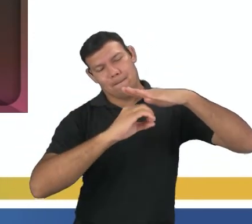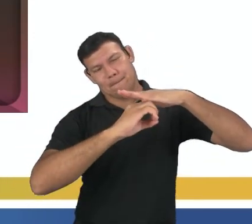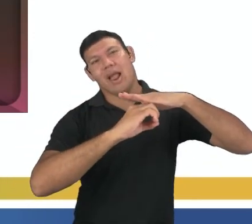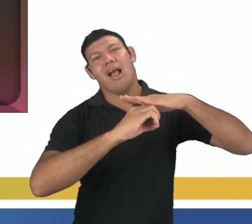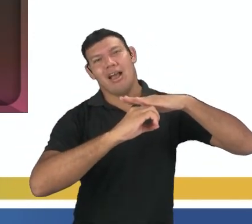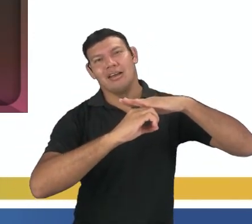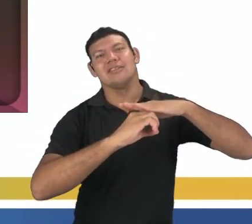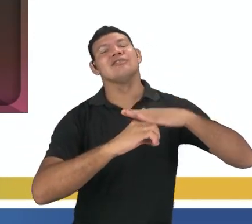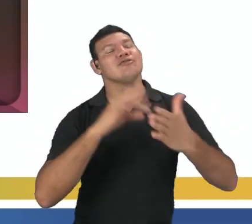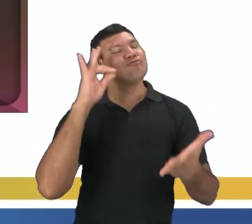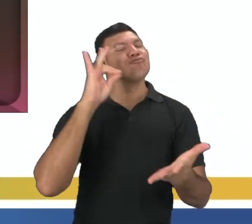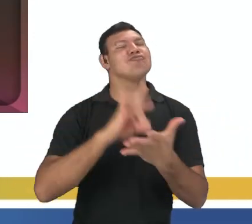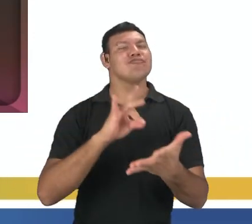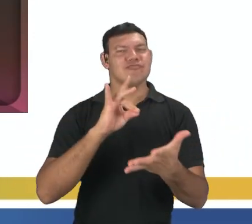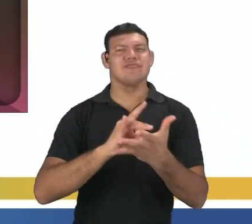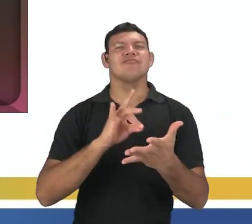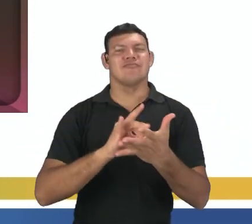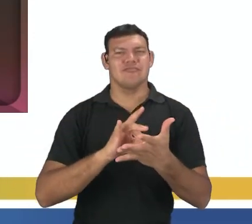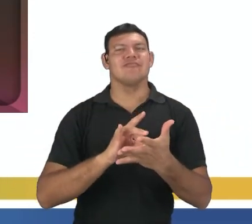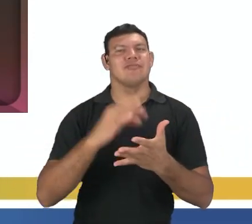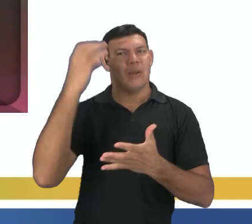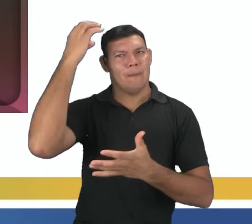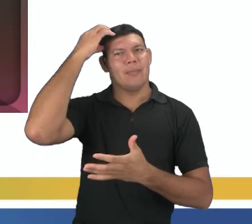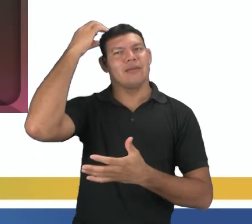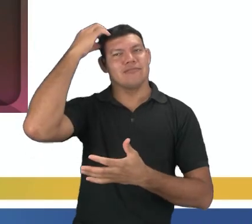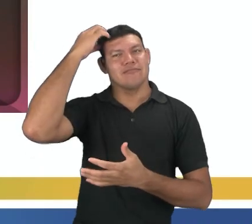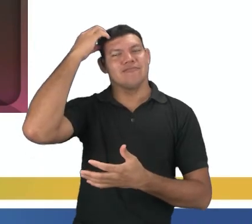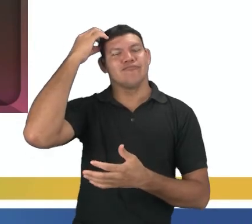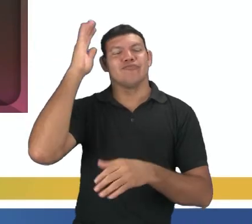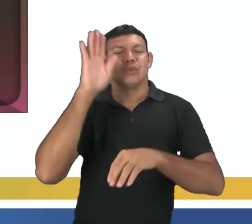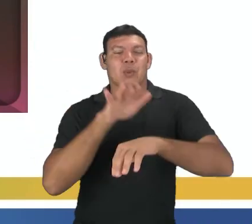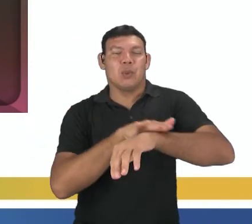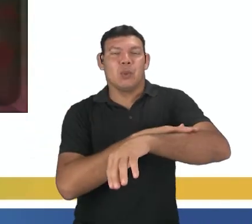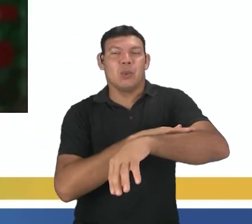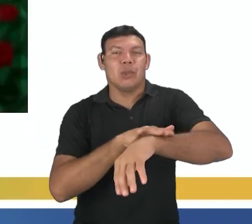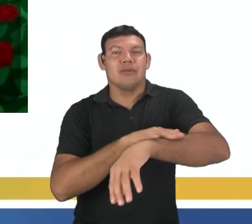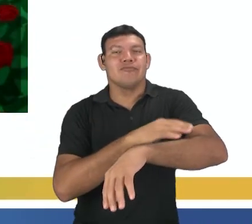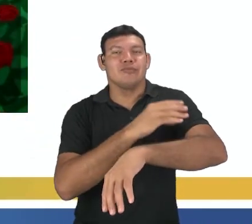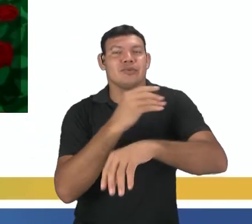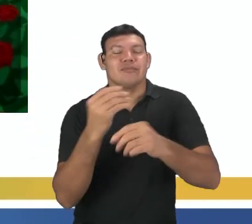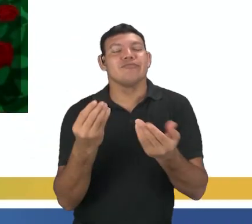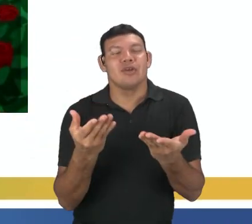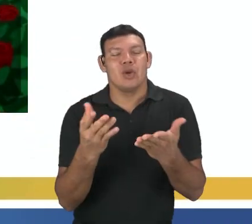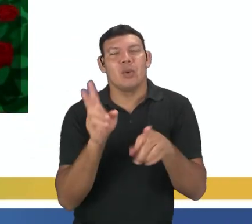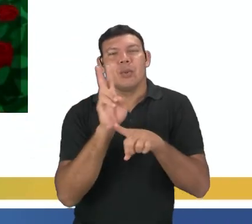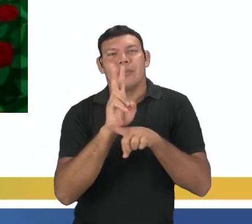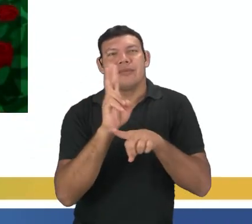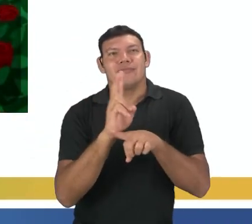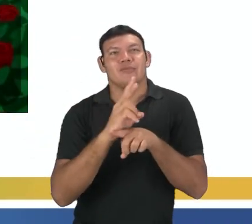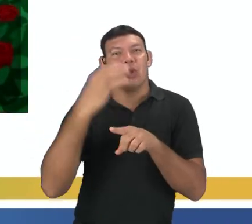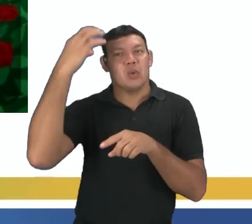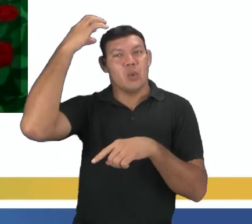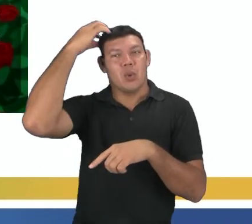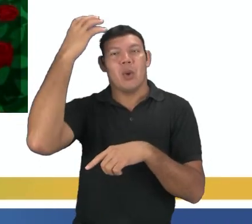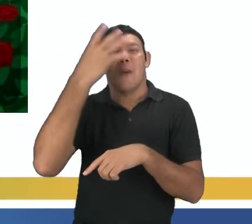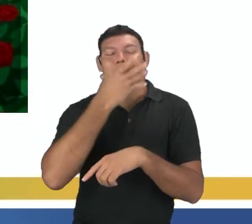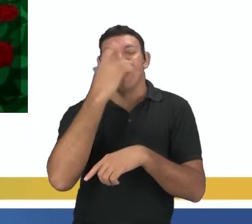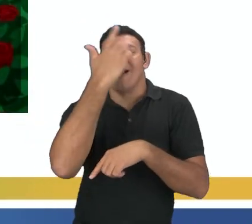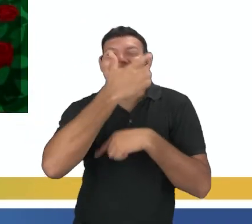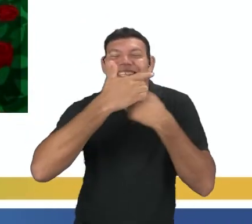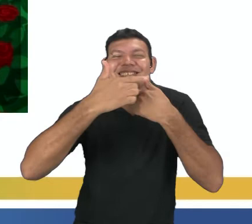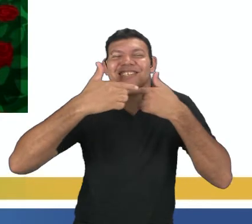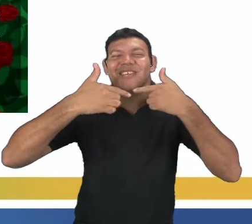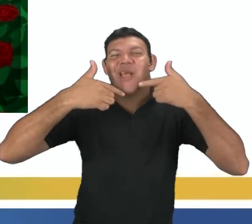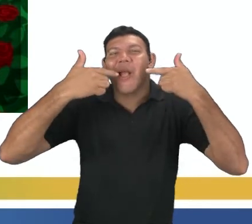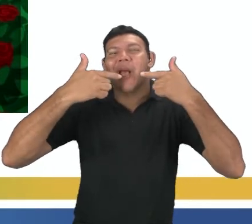Somente uma verdadeira princesa teria a pele tão delicada para sentir isso. O príncipe finalmente sorriu e